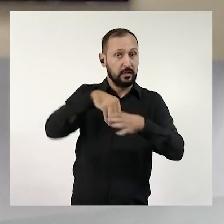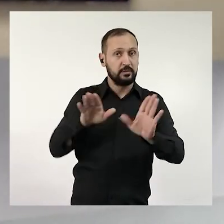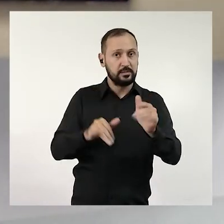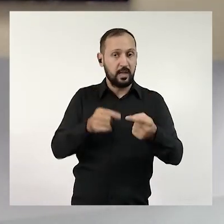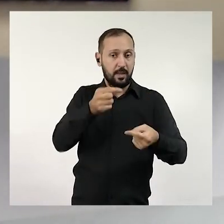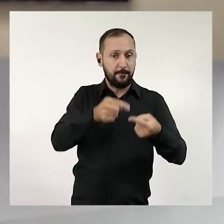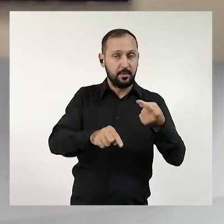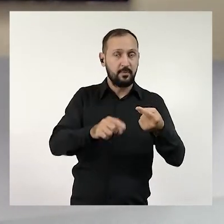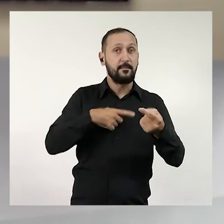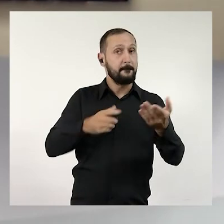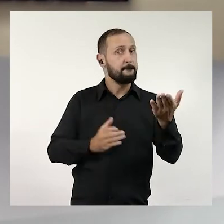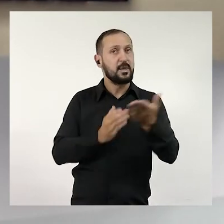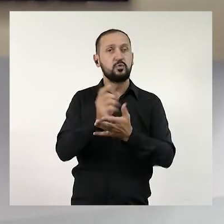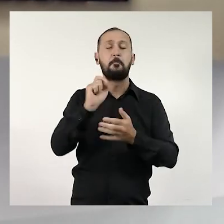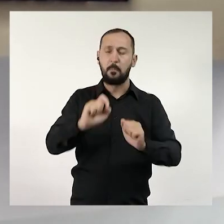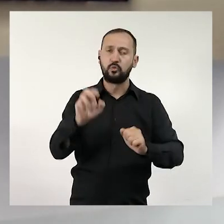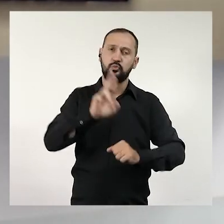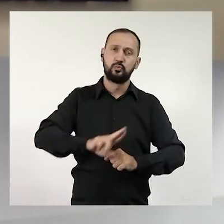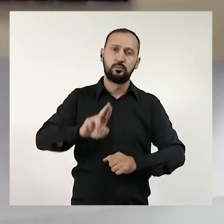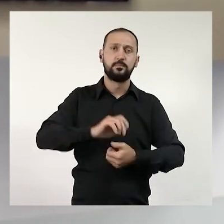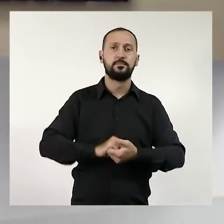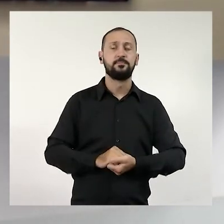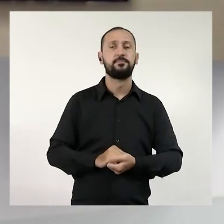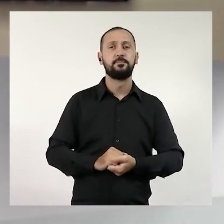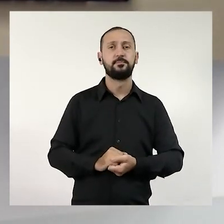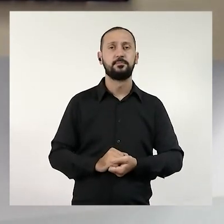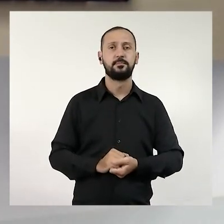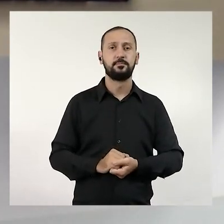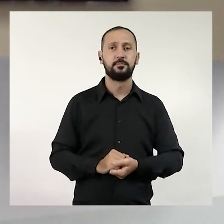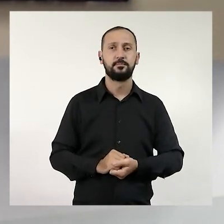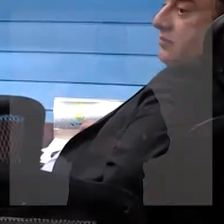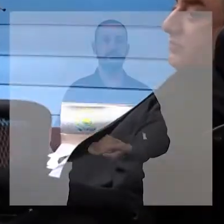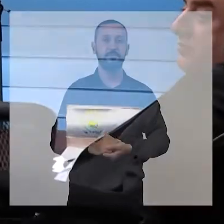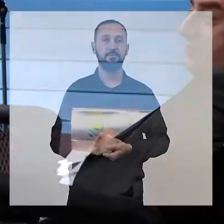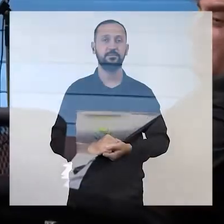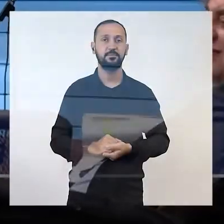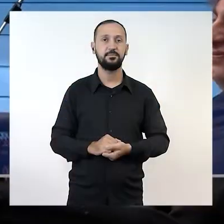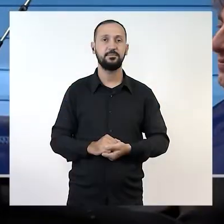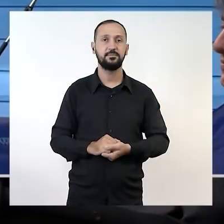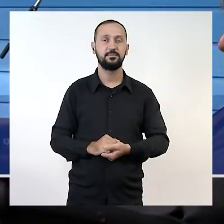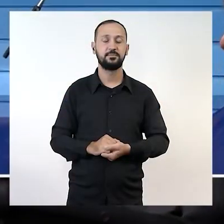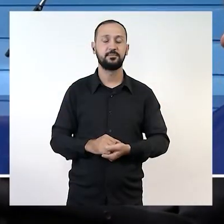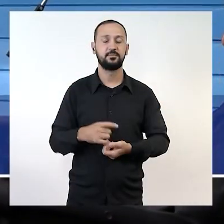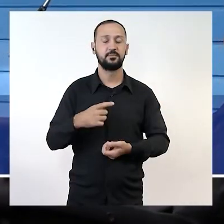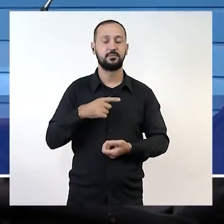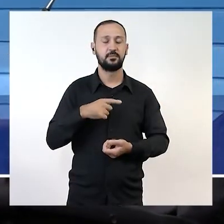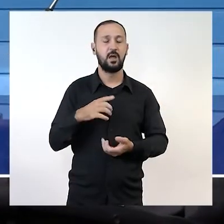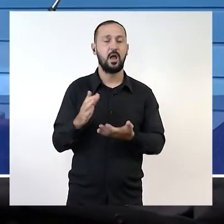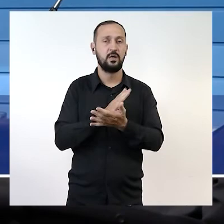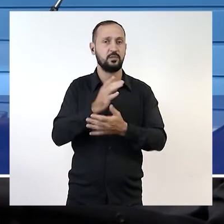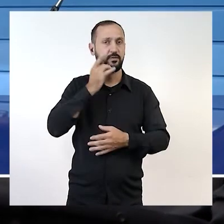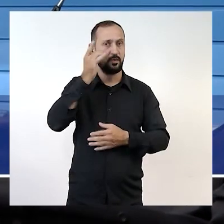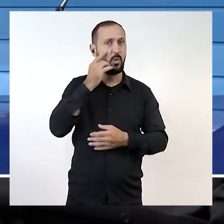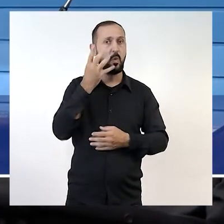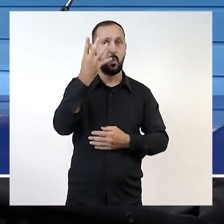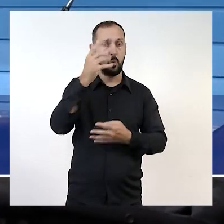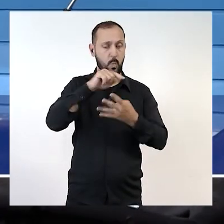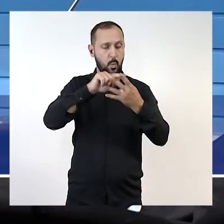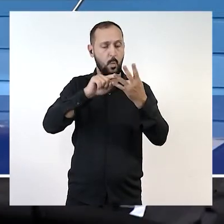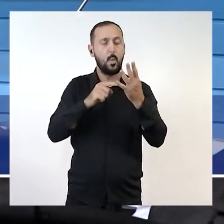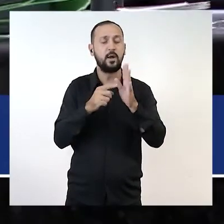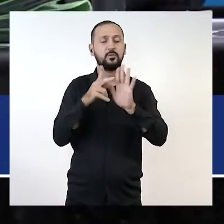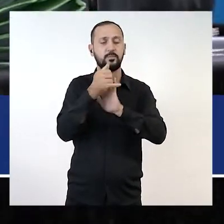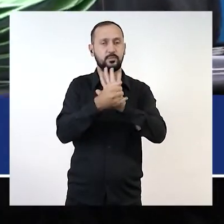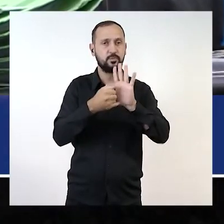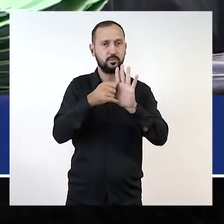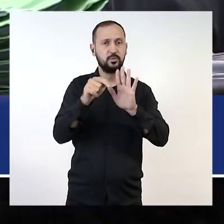celulares em salas de aula foi aprovado por unanimidade. Parlamentares aprovaram 4 projetos de lei, dentre